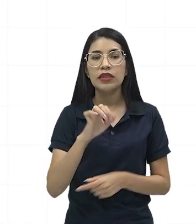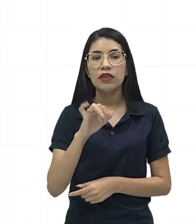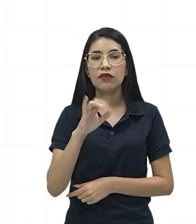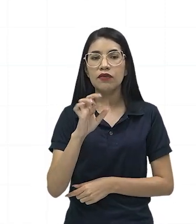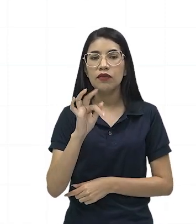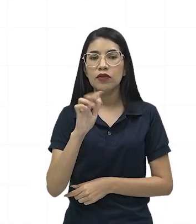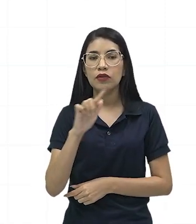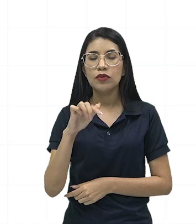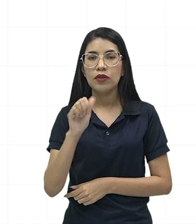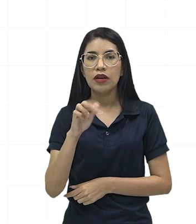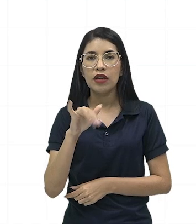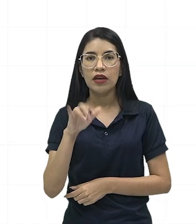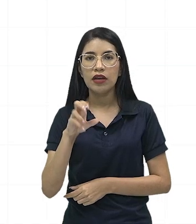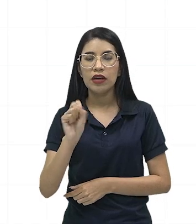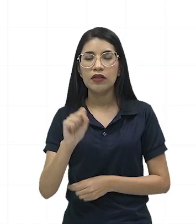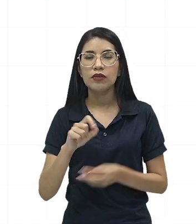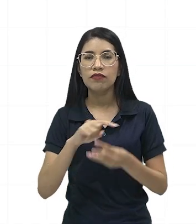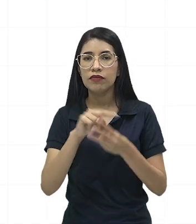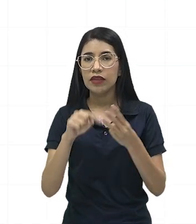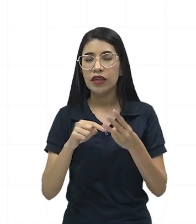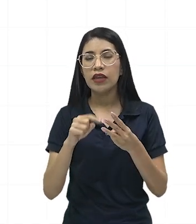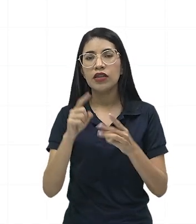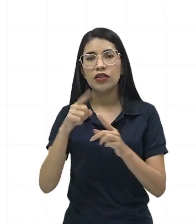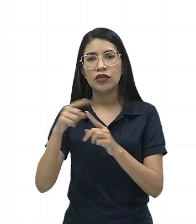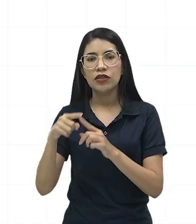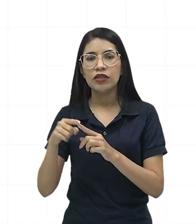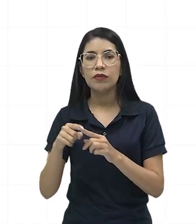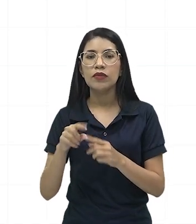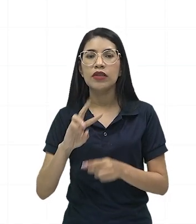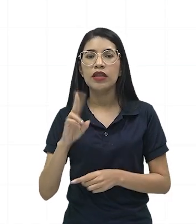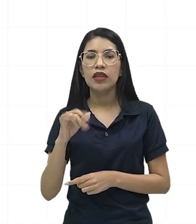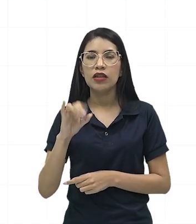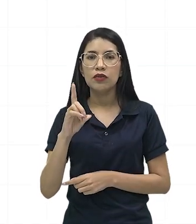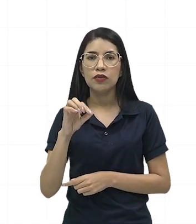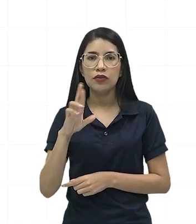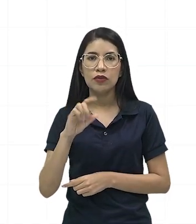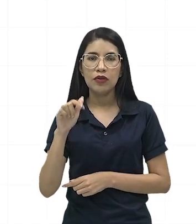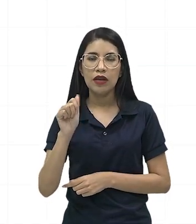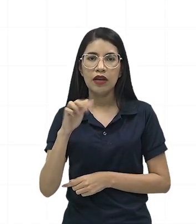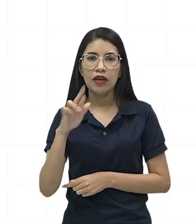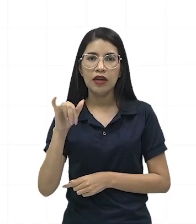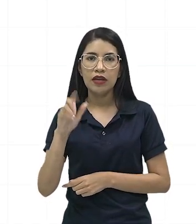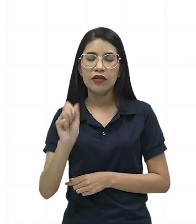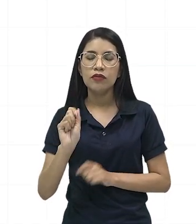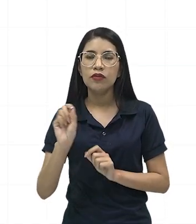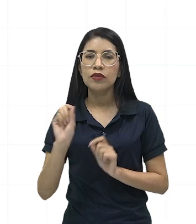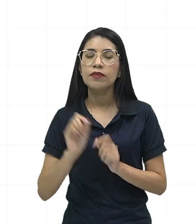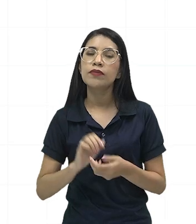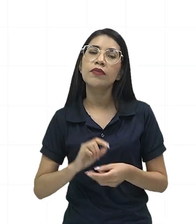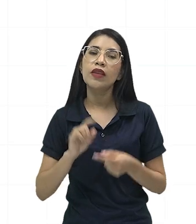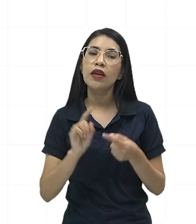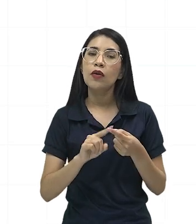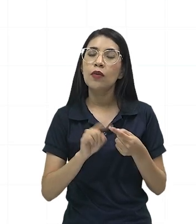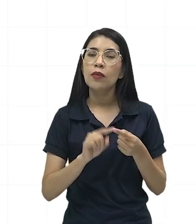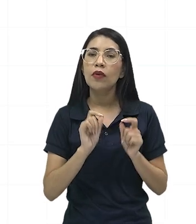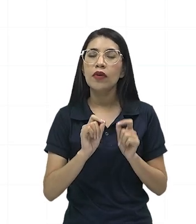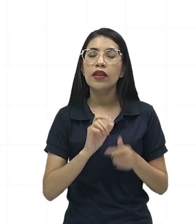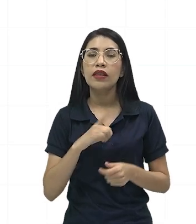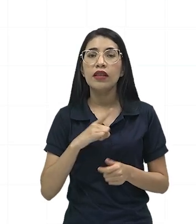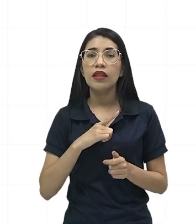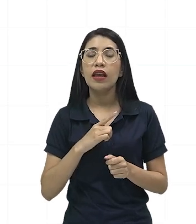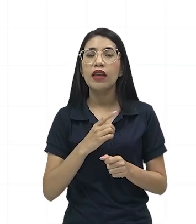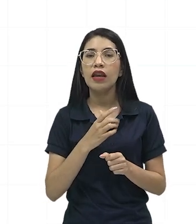sifozoários, hidrozoários e antozoários. Quais são os sifozoários? São aqueles que apresentam fase